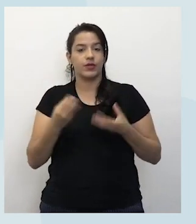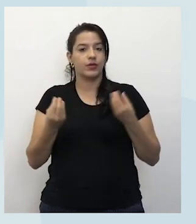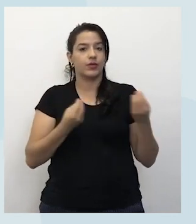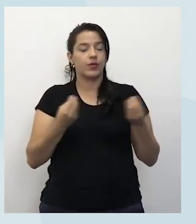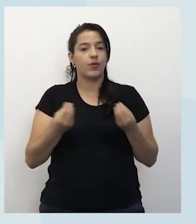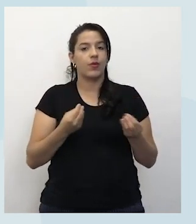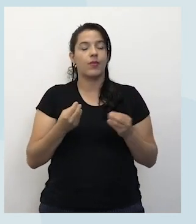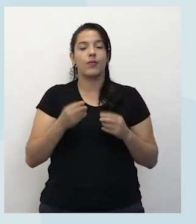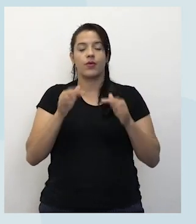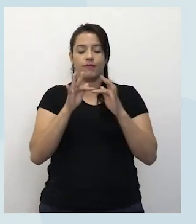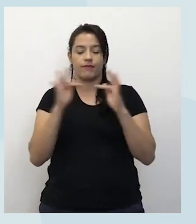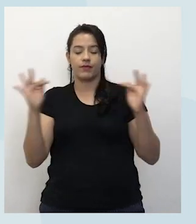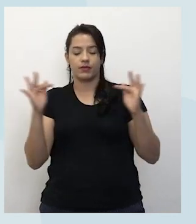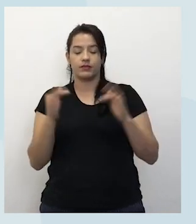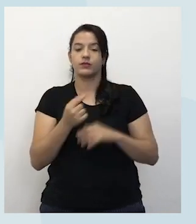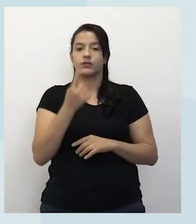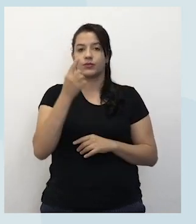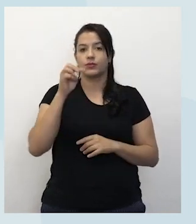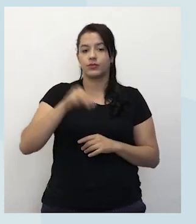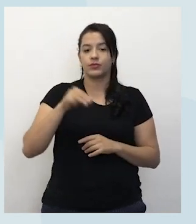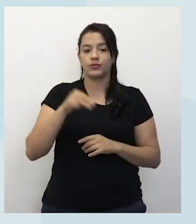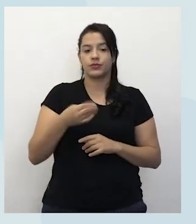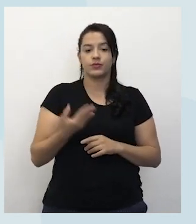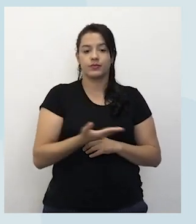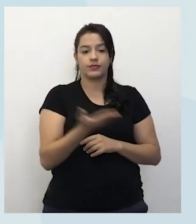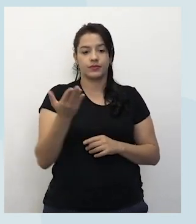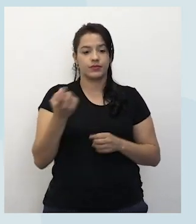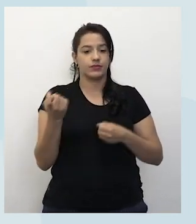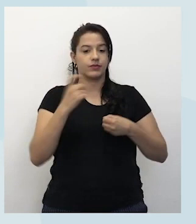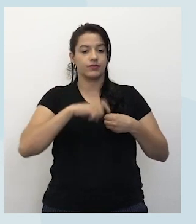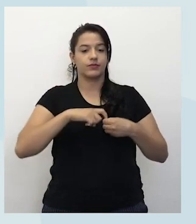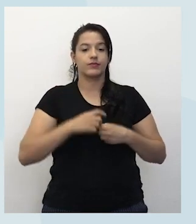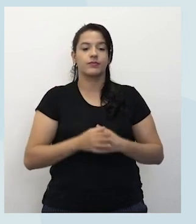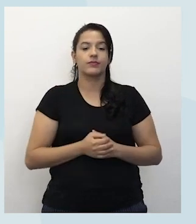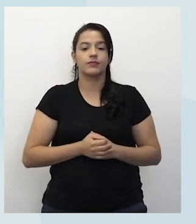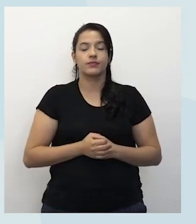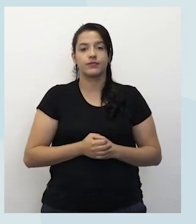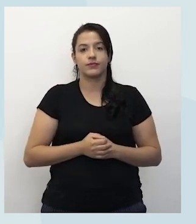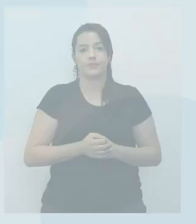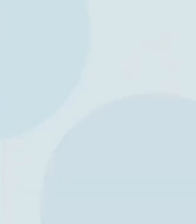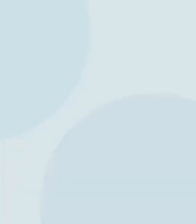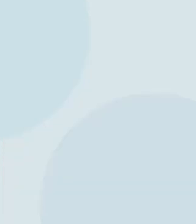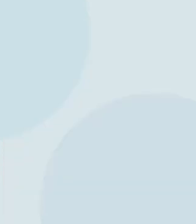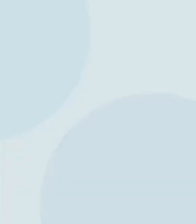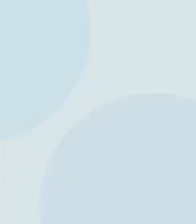como é que a gente fala essas frases. Então a gente vai dar um minutinho para vocês e aí a gente já volta.